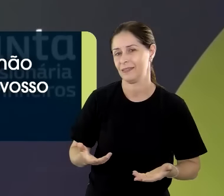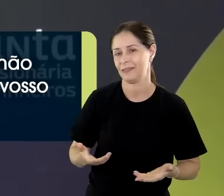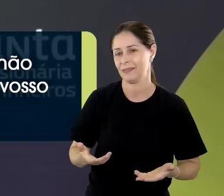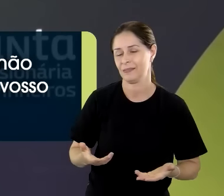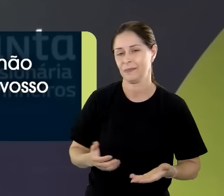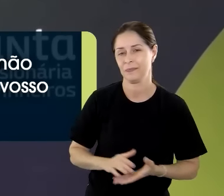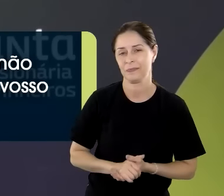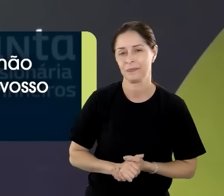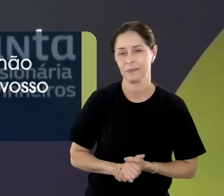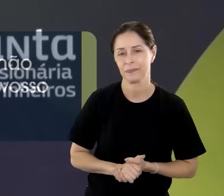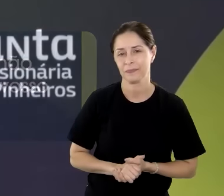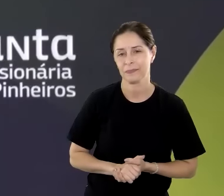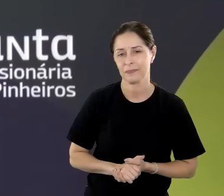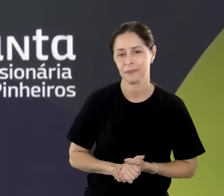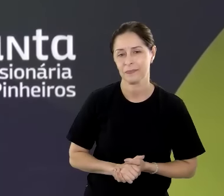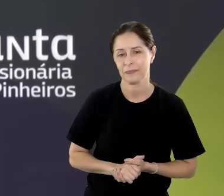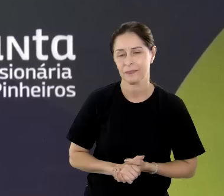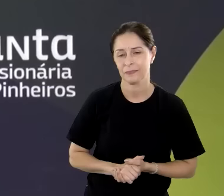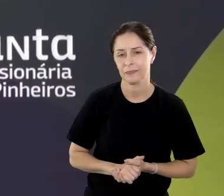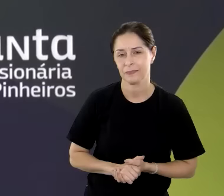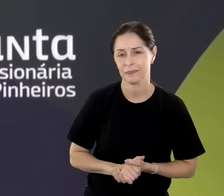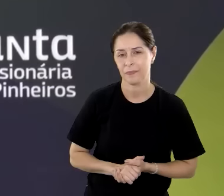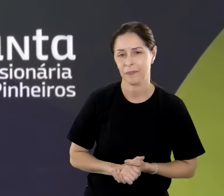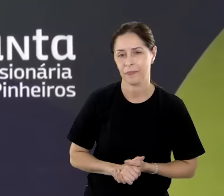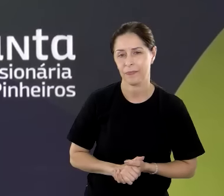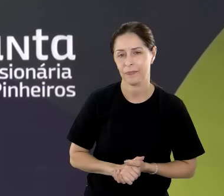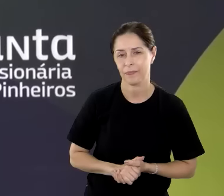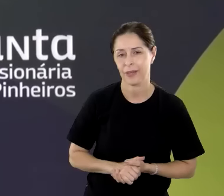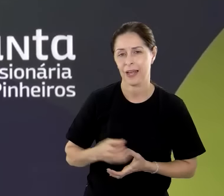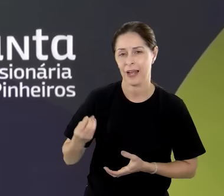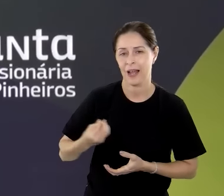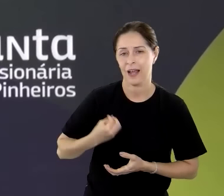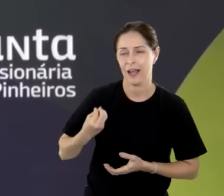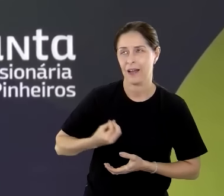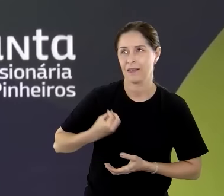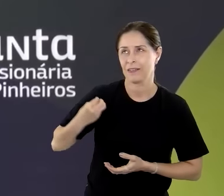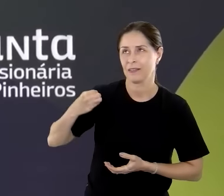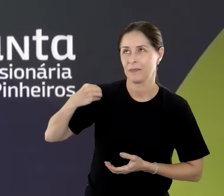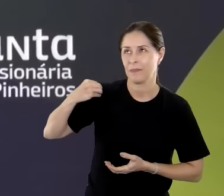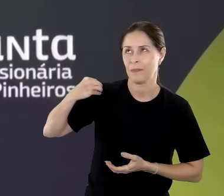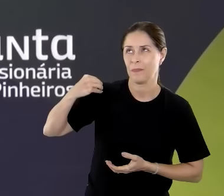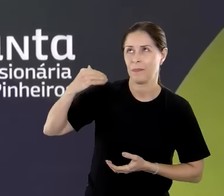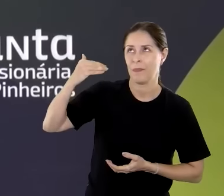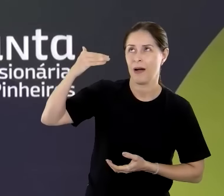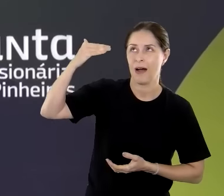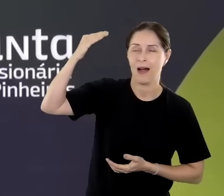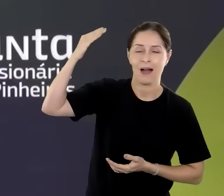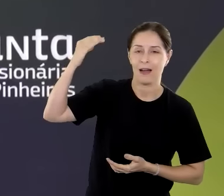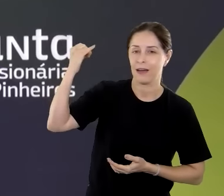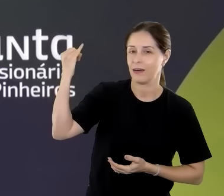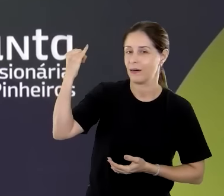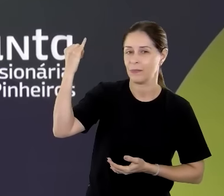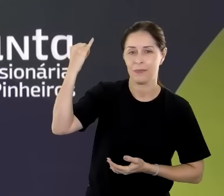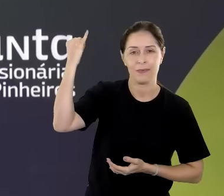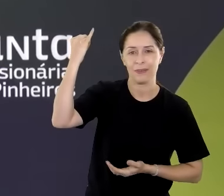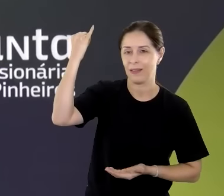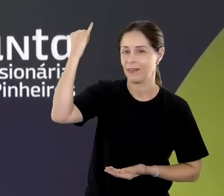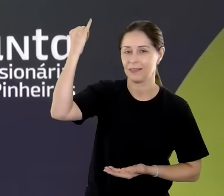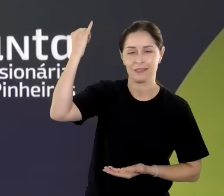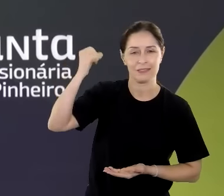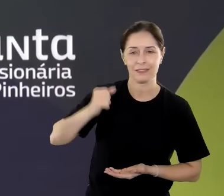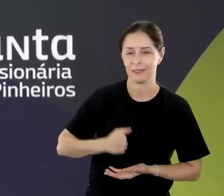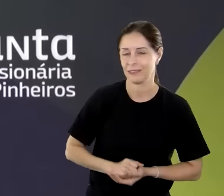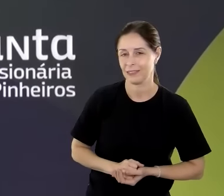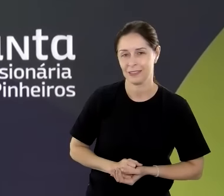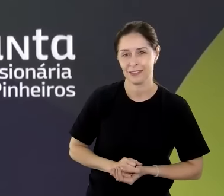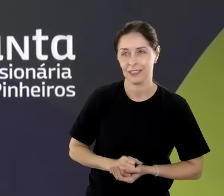Meus amados irmãos, o que, que ele está querendo dizer? A vida é mais que o alimento. Deus te deu a vida. A vida é mais que o alimento,